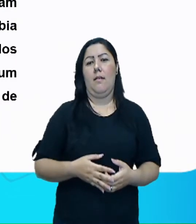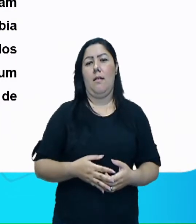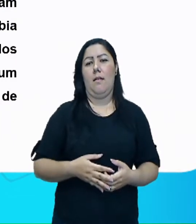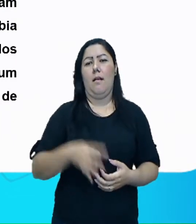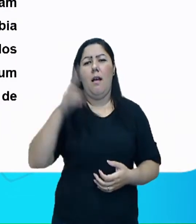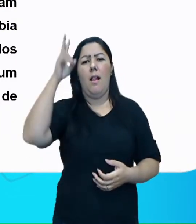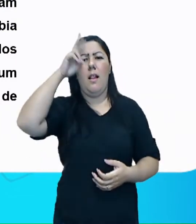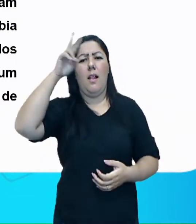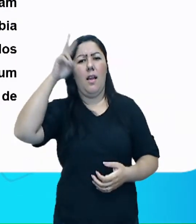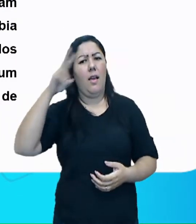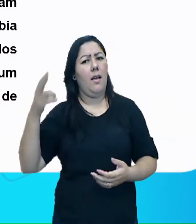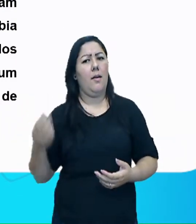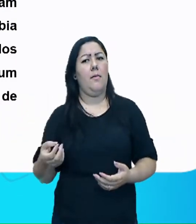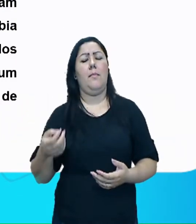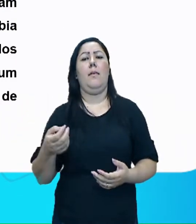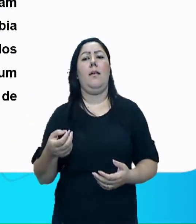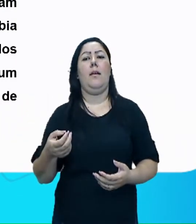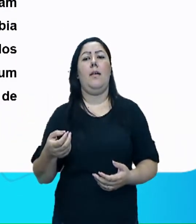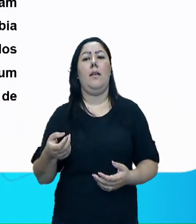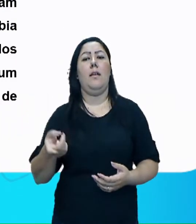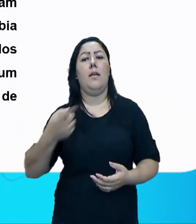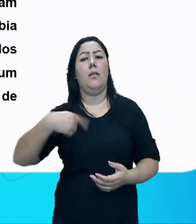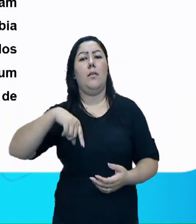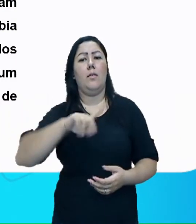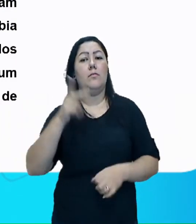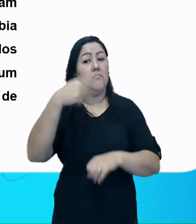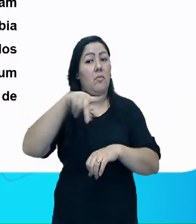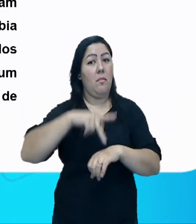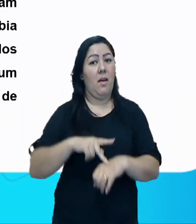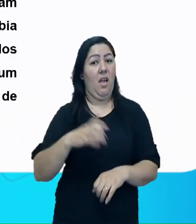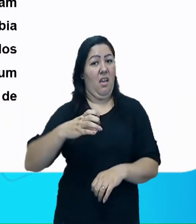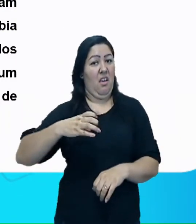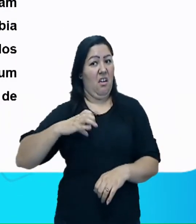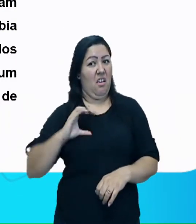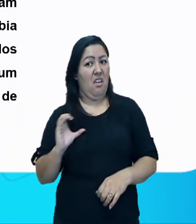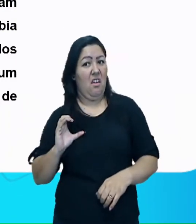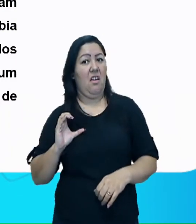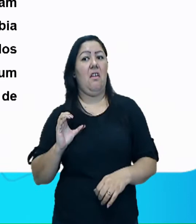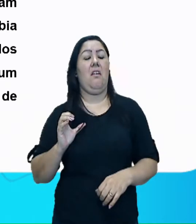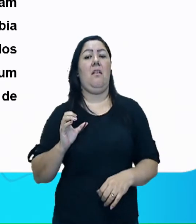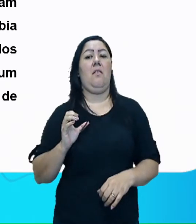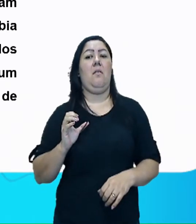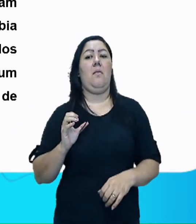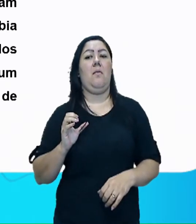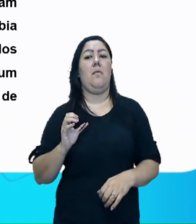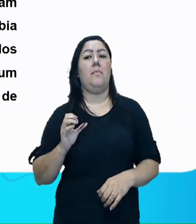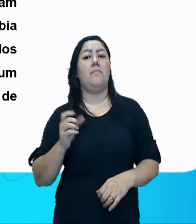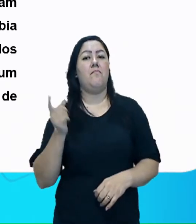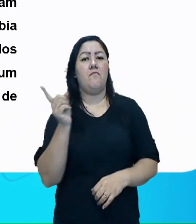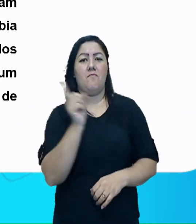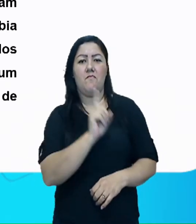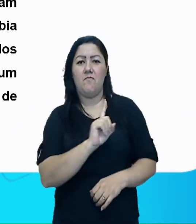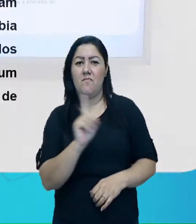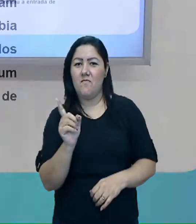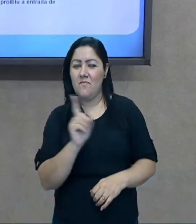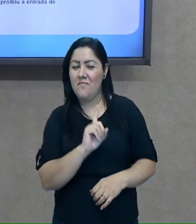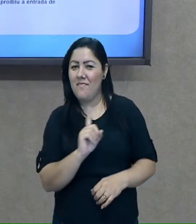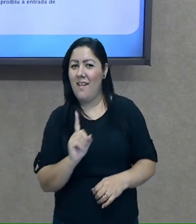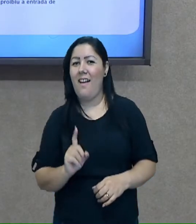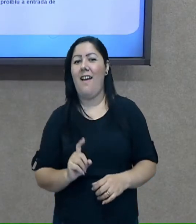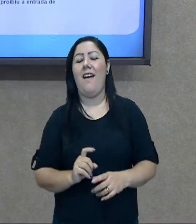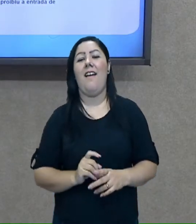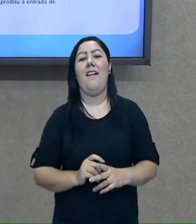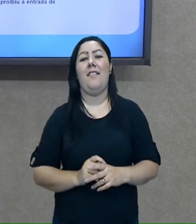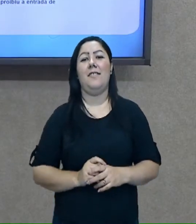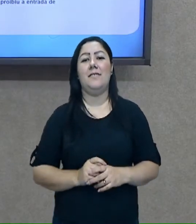rico, pacífico e com um estado de bem-estar generoso? Ele contra-argumenta já pensando no